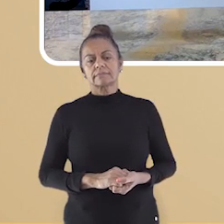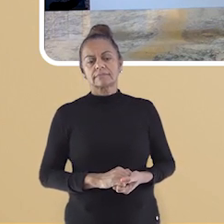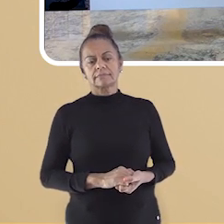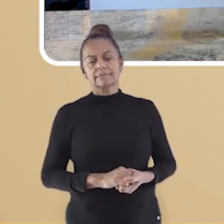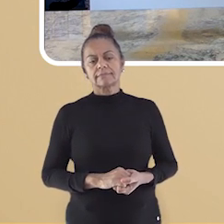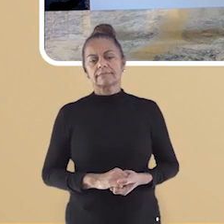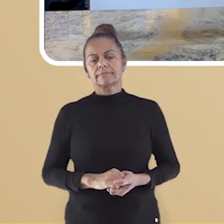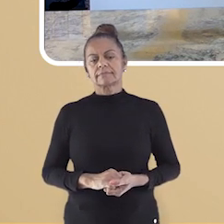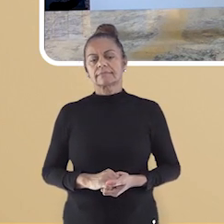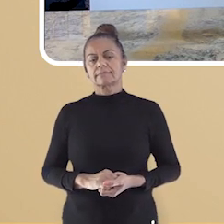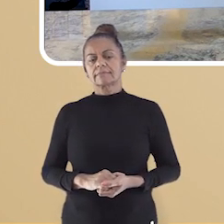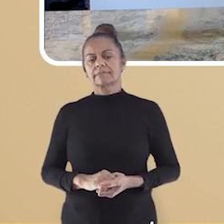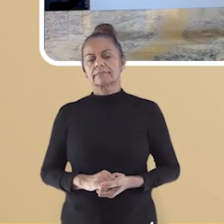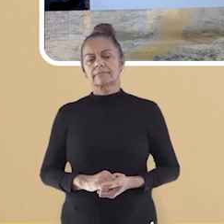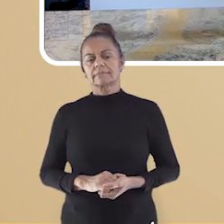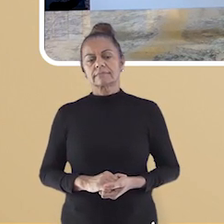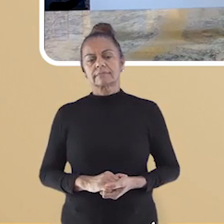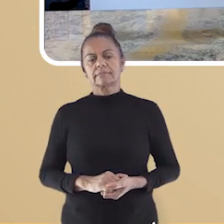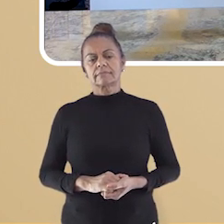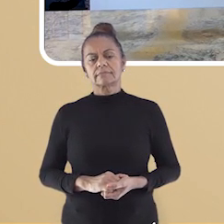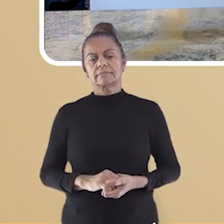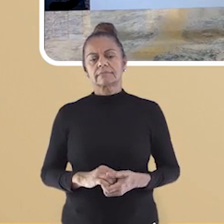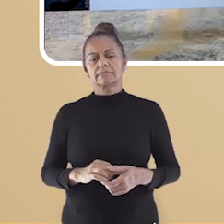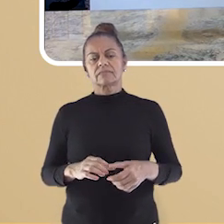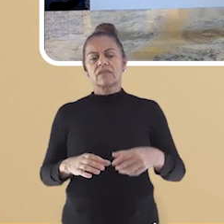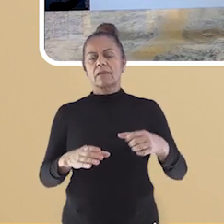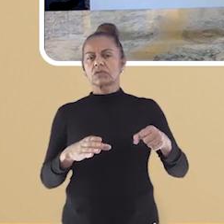E misturando levemente.